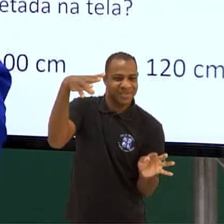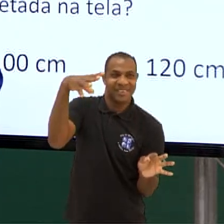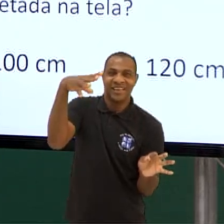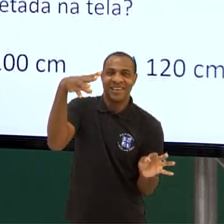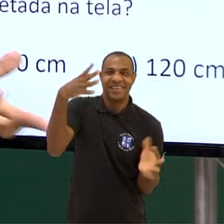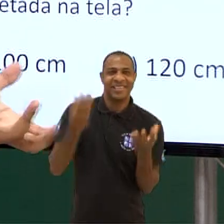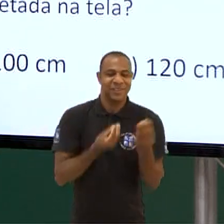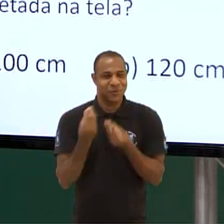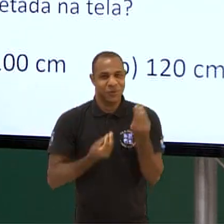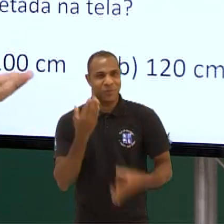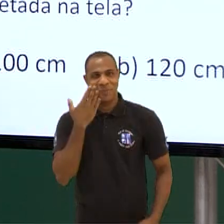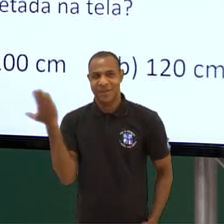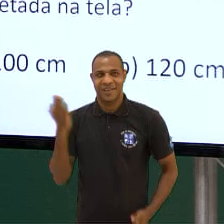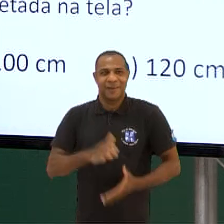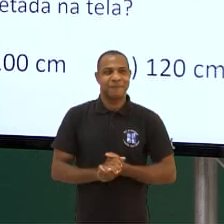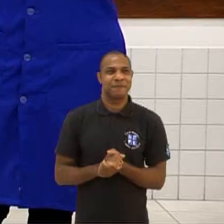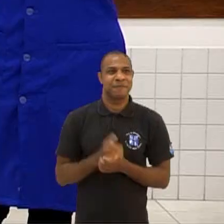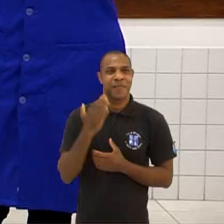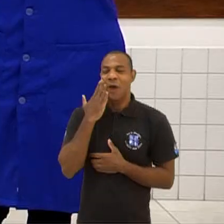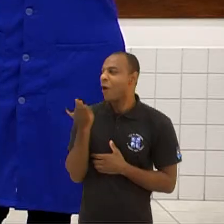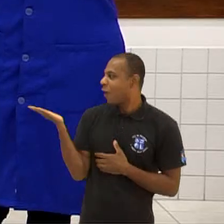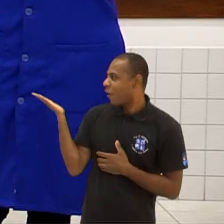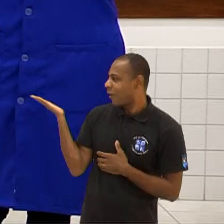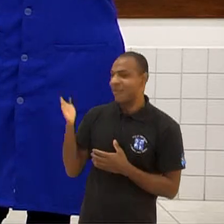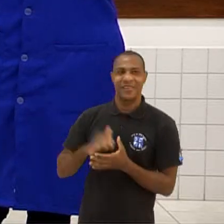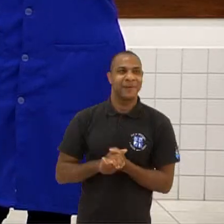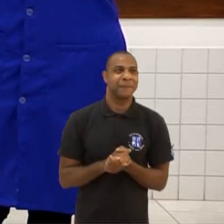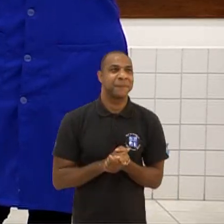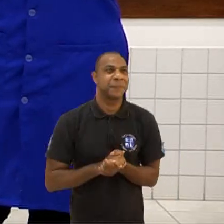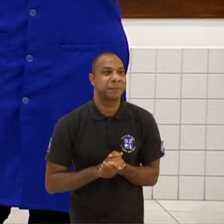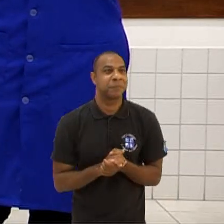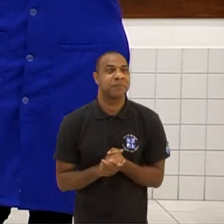coisa no fundo que a gente tem ali na sala de aula, né?